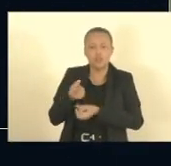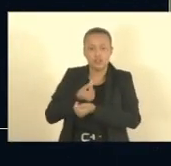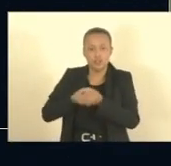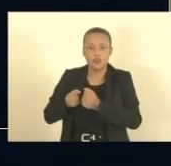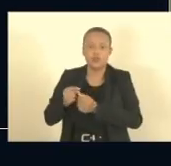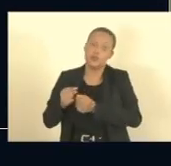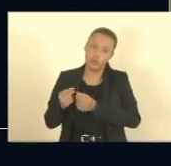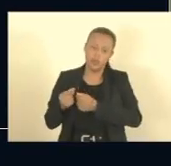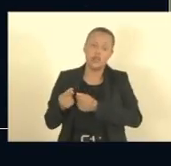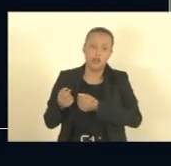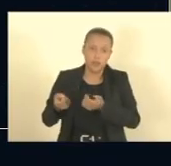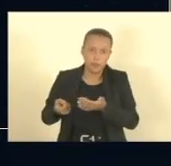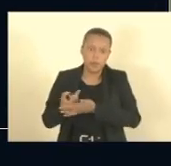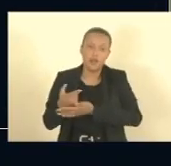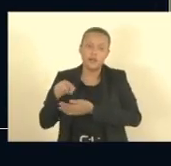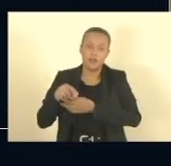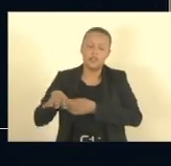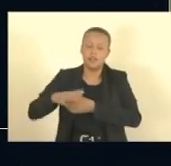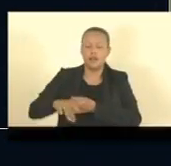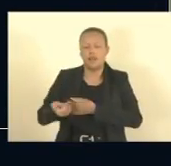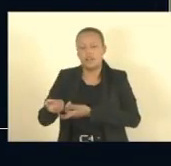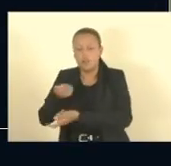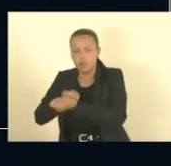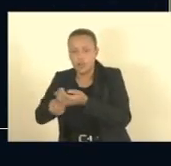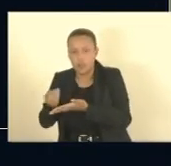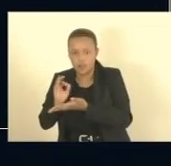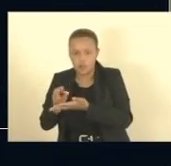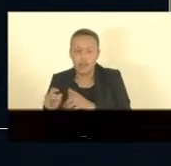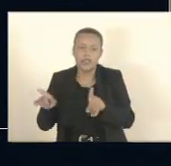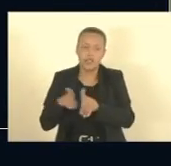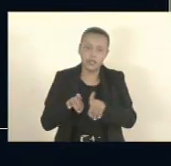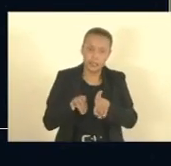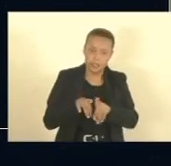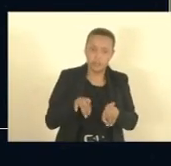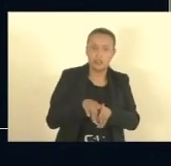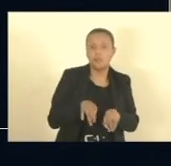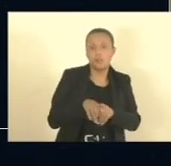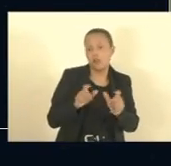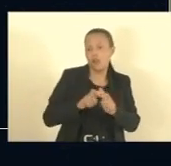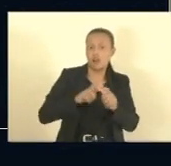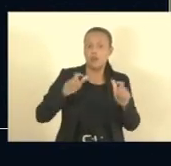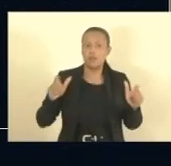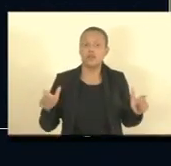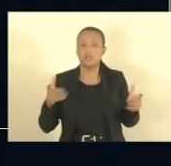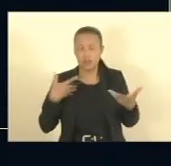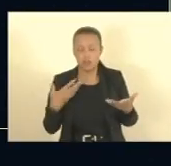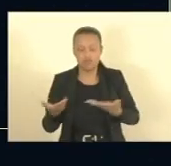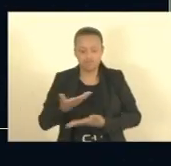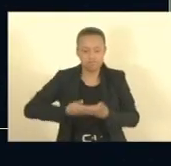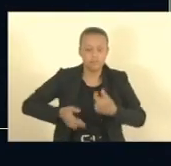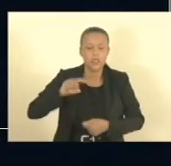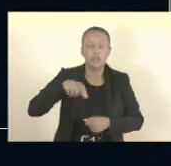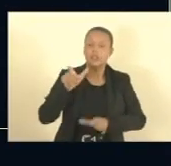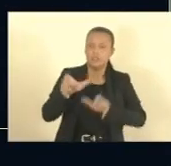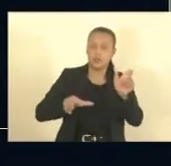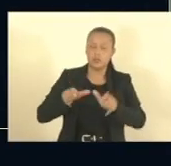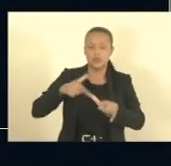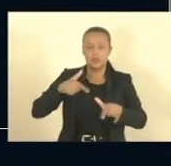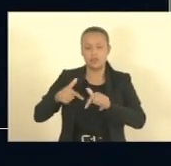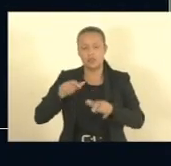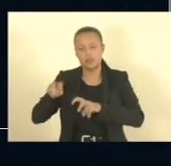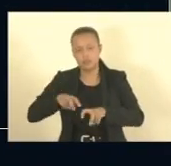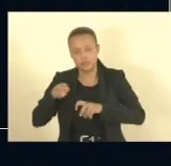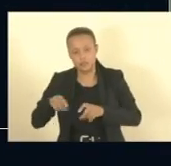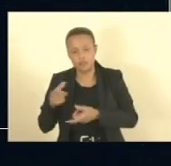Conilon reduzir a evasão fiscal e aumentar a competitividade de nossos produtores com a redução da